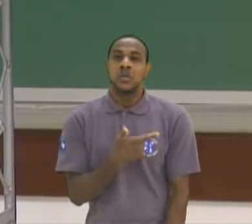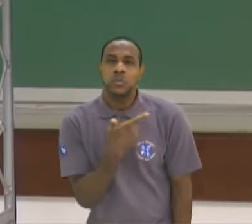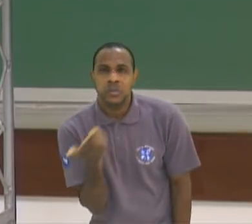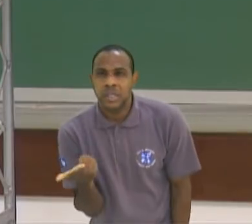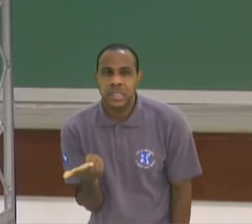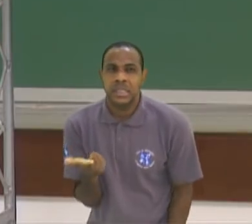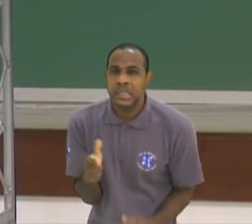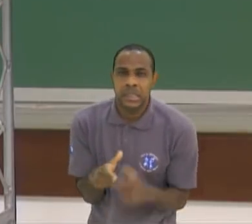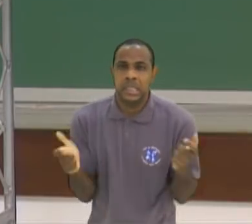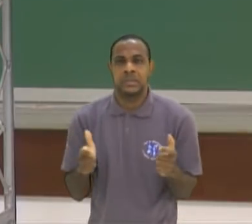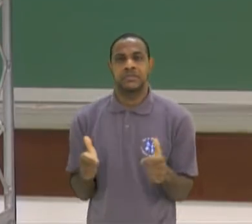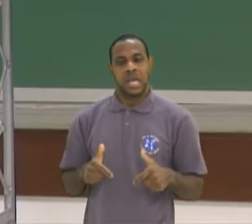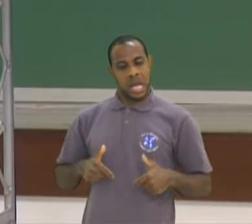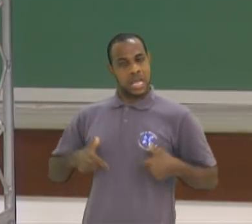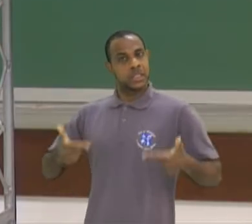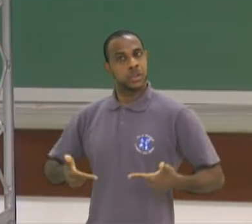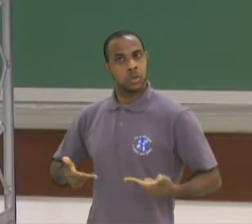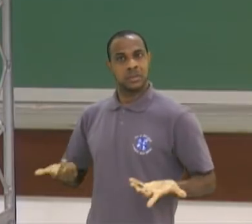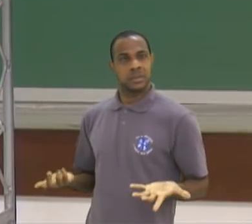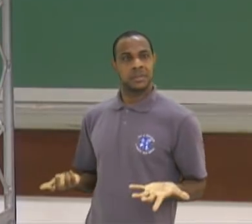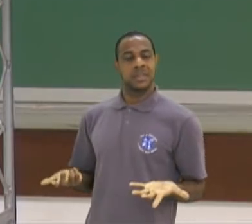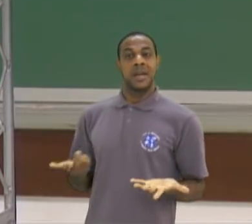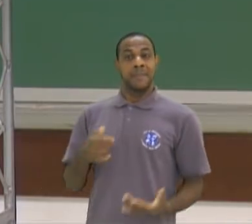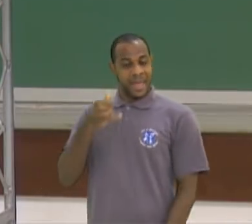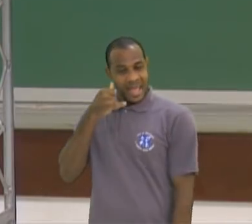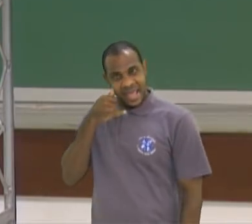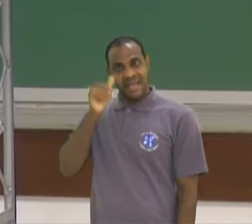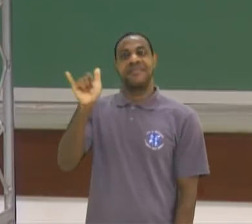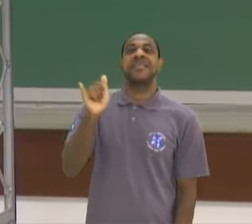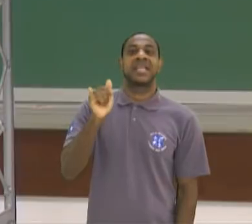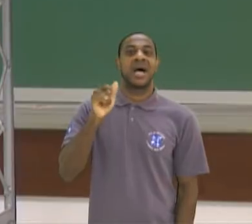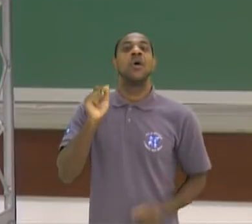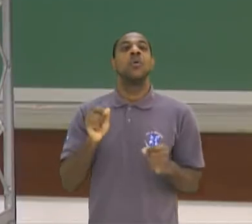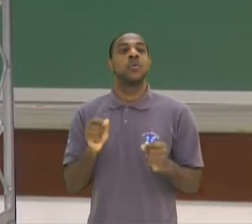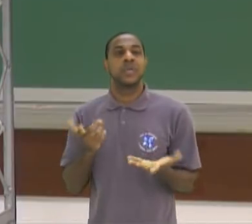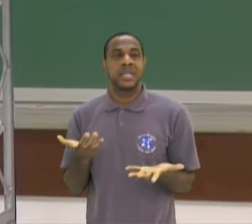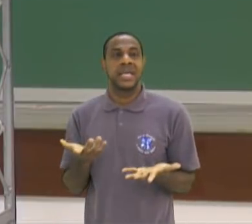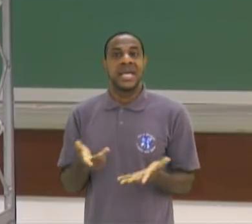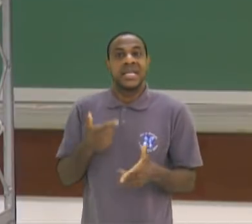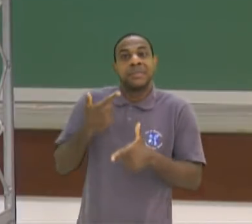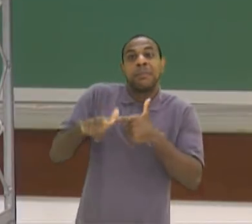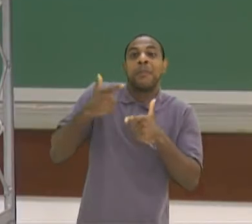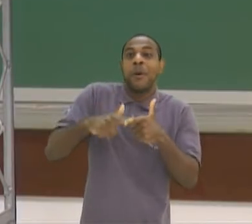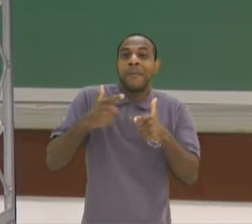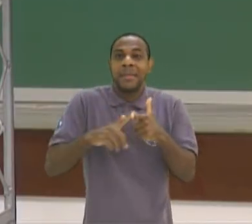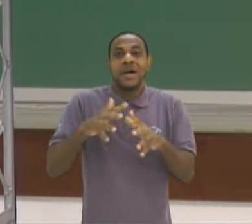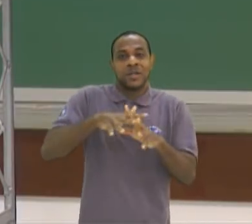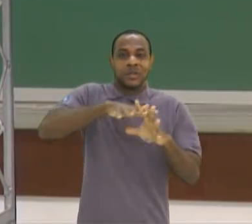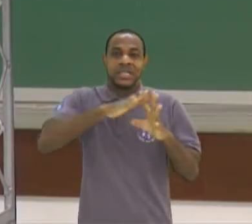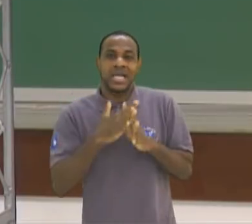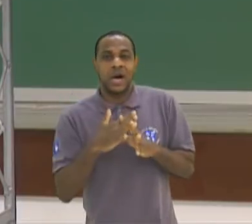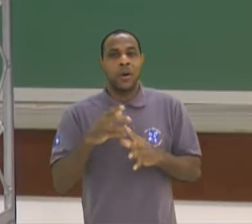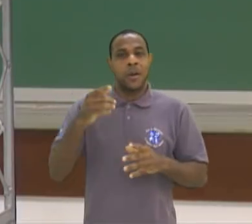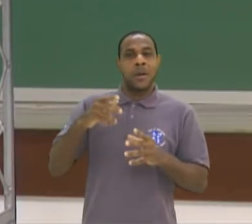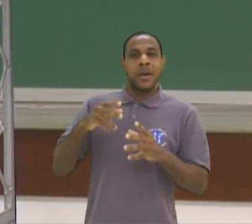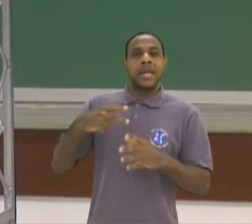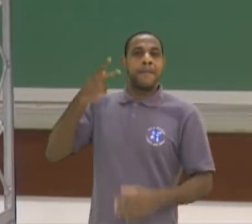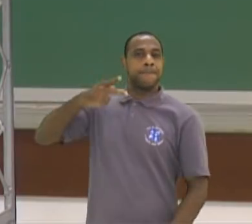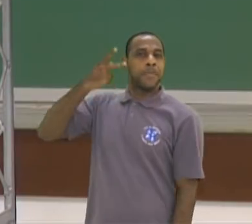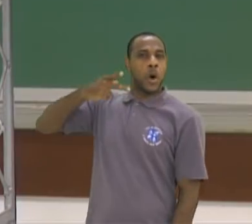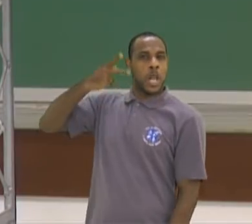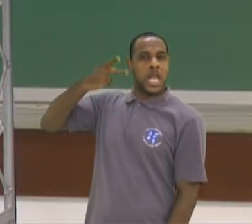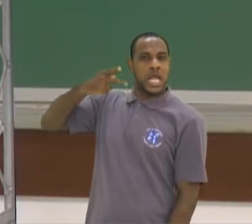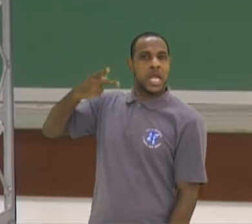grandes ações efetivas para evitar essas agitações sociais e políticas. Não foi um governo que